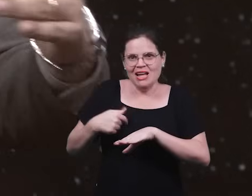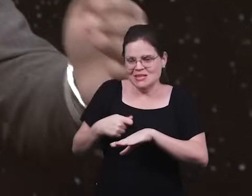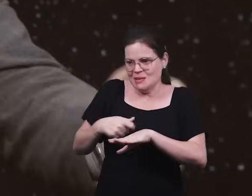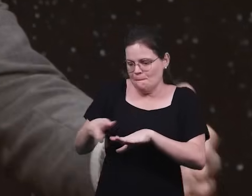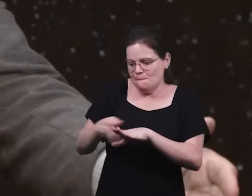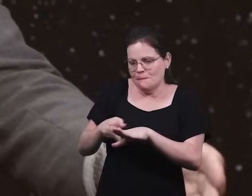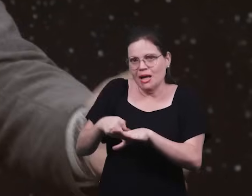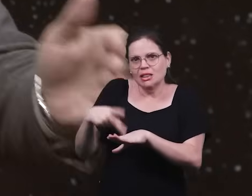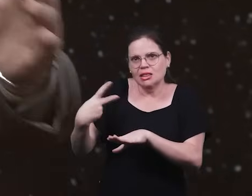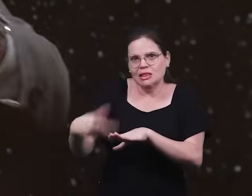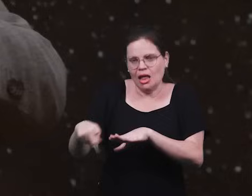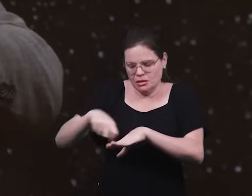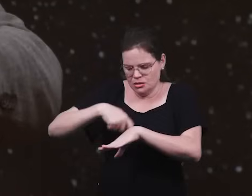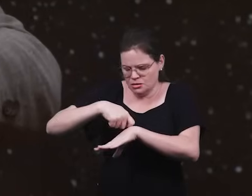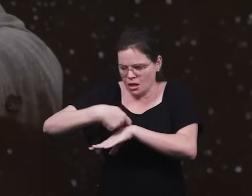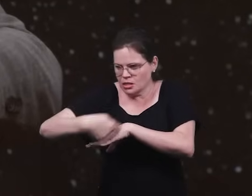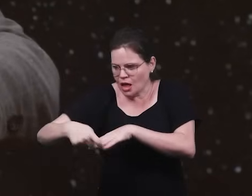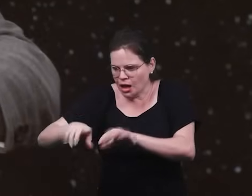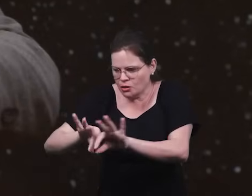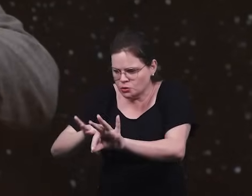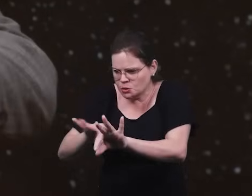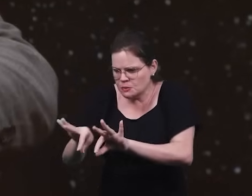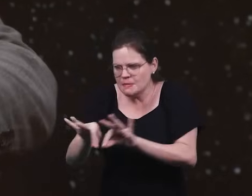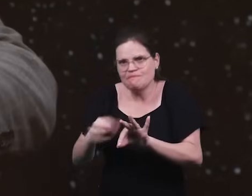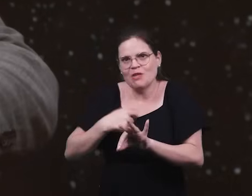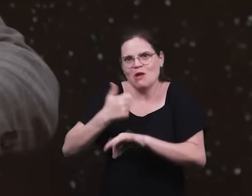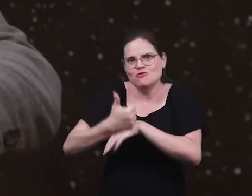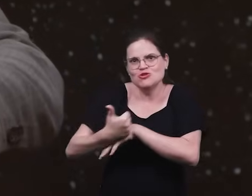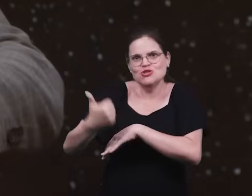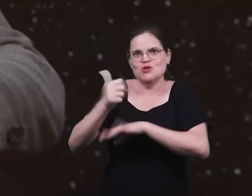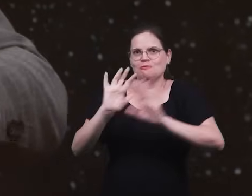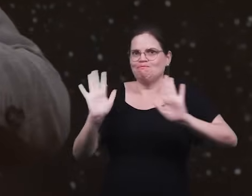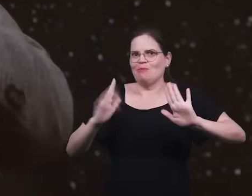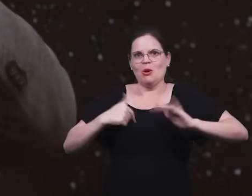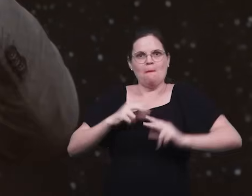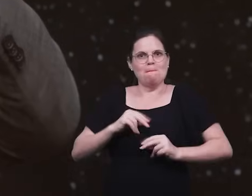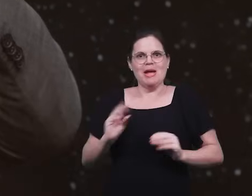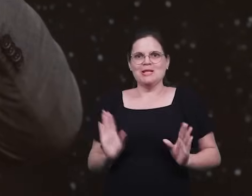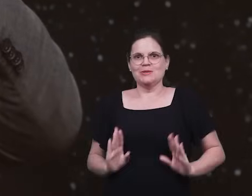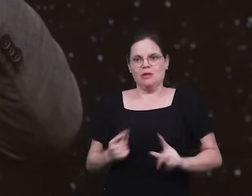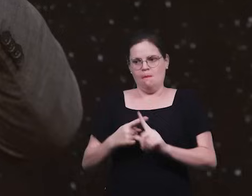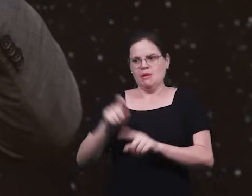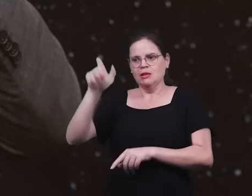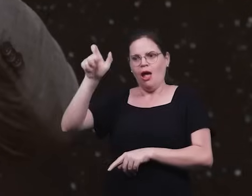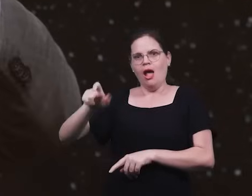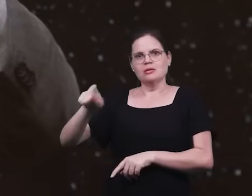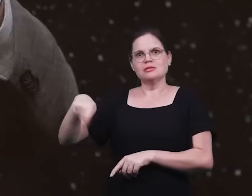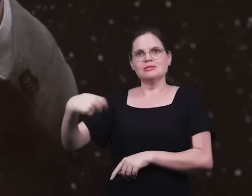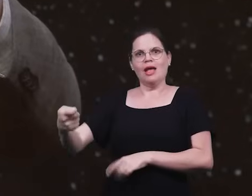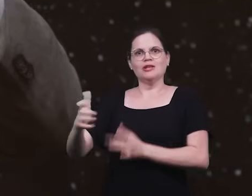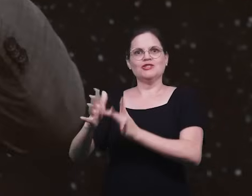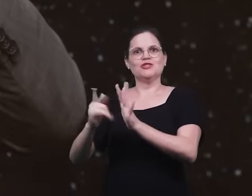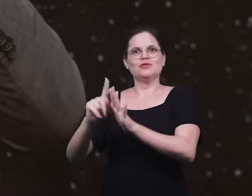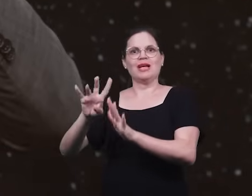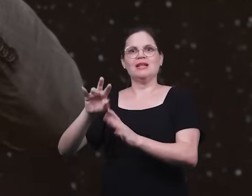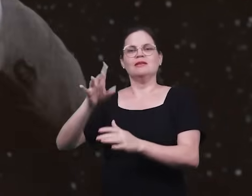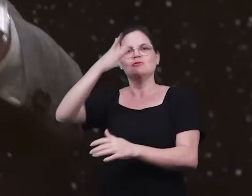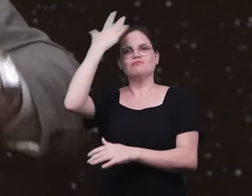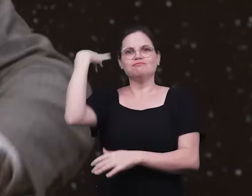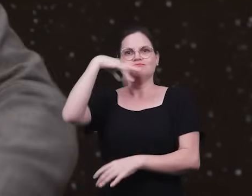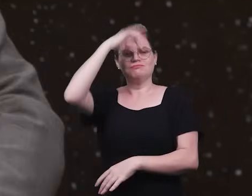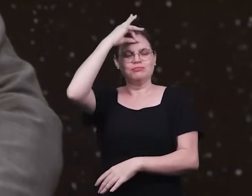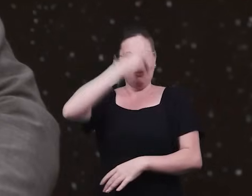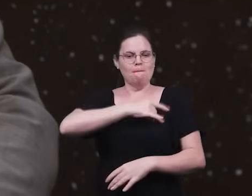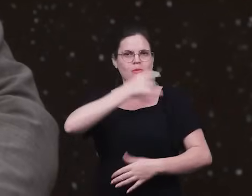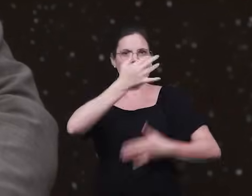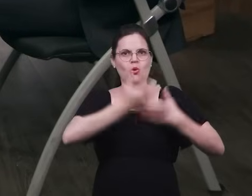batizo com água mas ele batizará com com fogo e com o Espírito Santo ou seja É esse mesmo Espírito Santo que está falando com